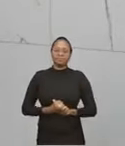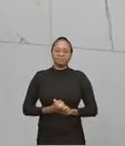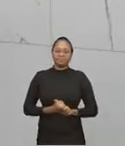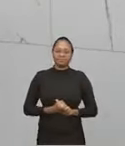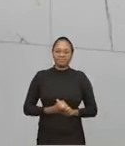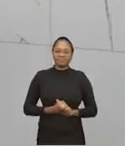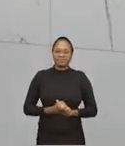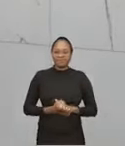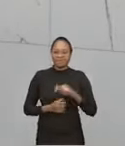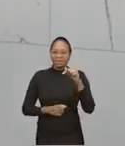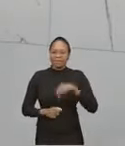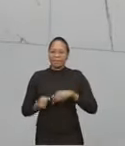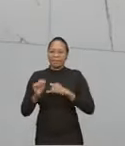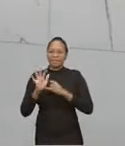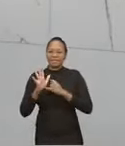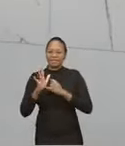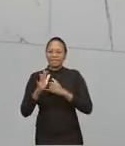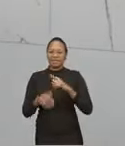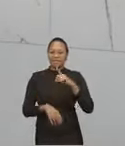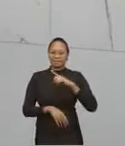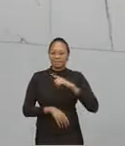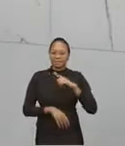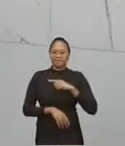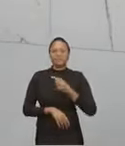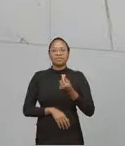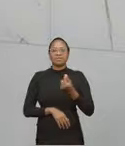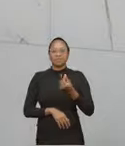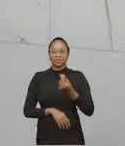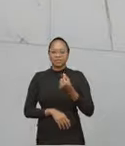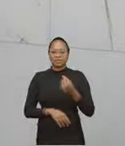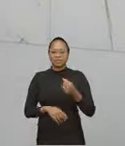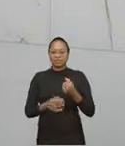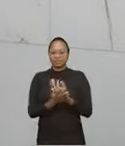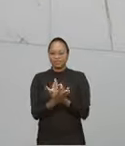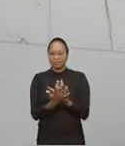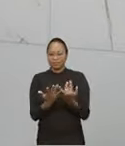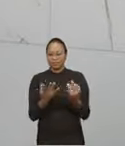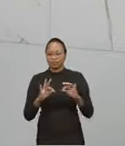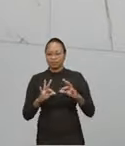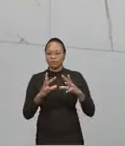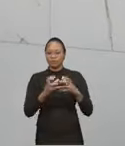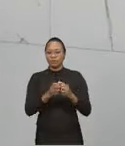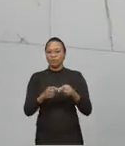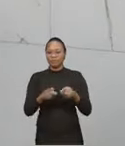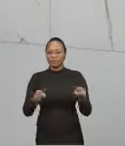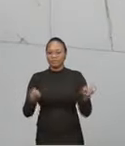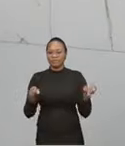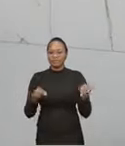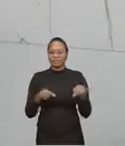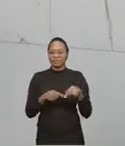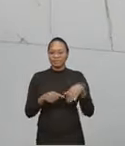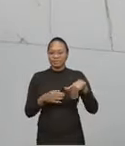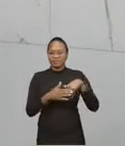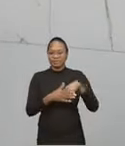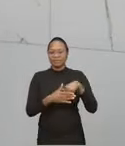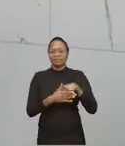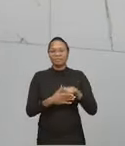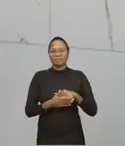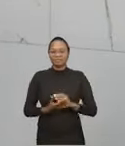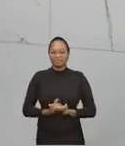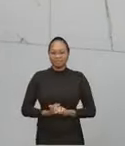tem dinheiro para botar sintético e grama nos campos tudo. Para telar os campos